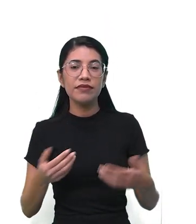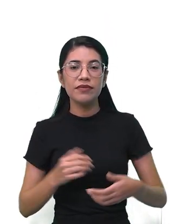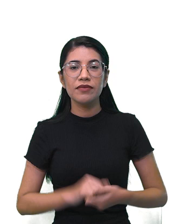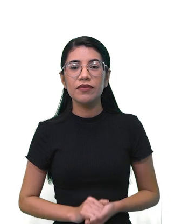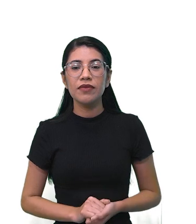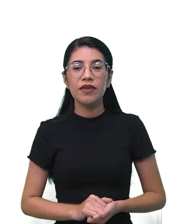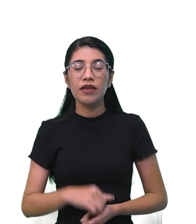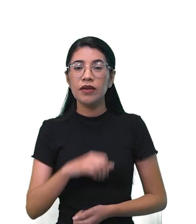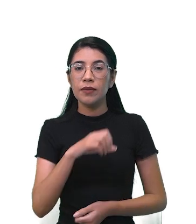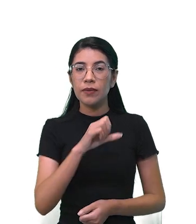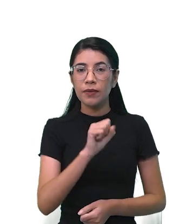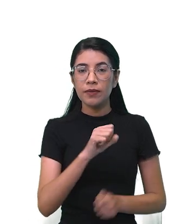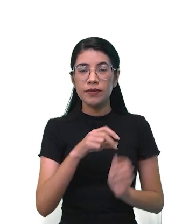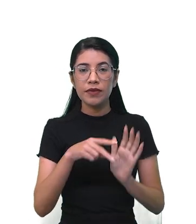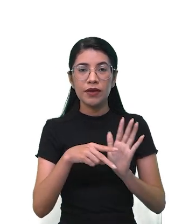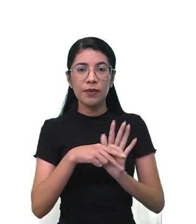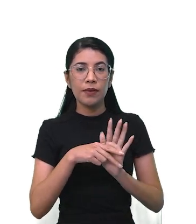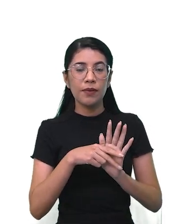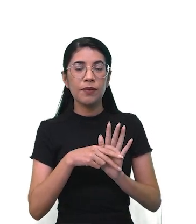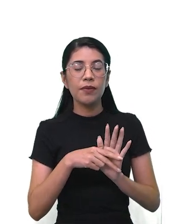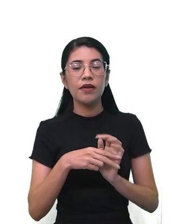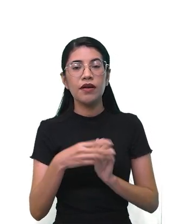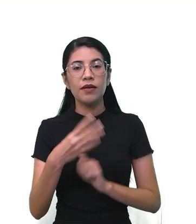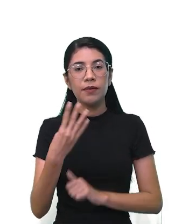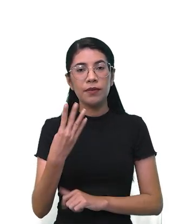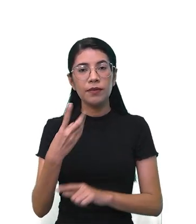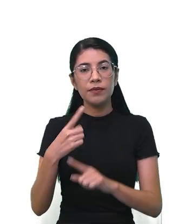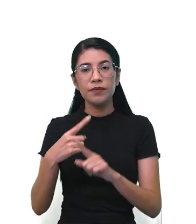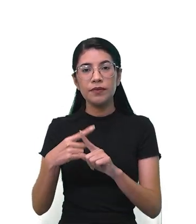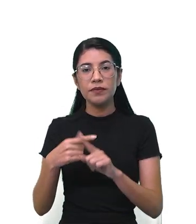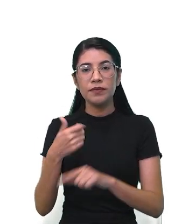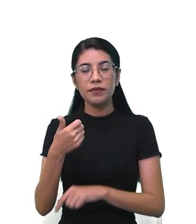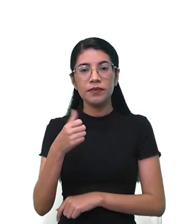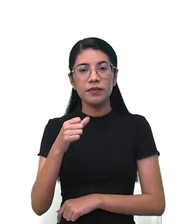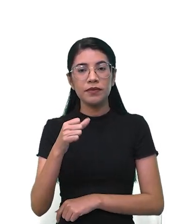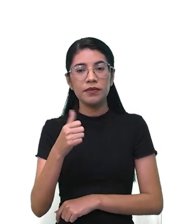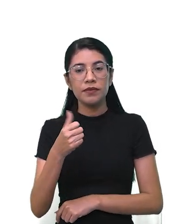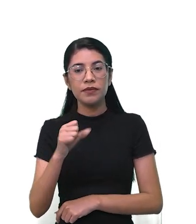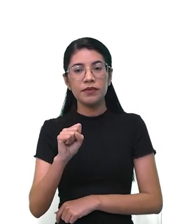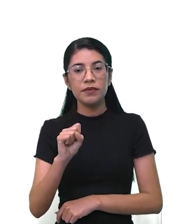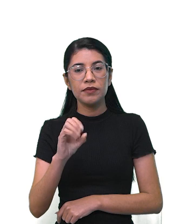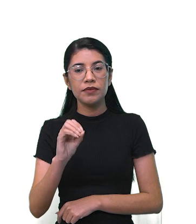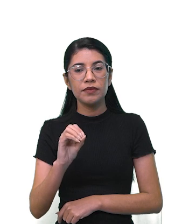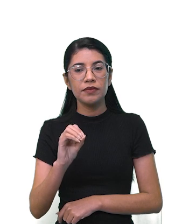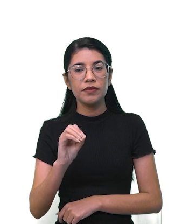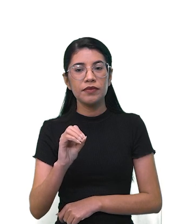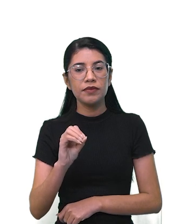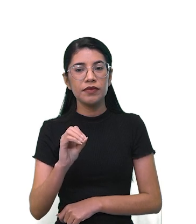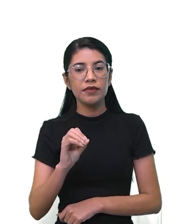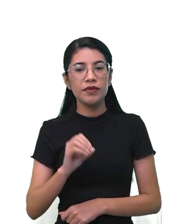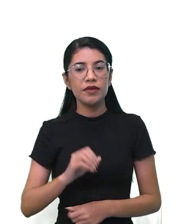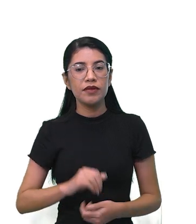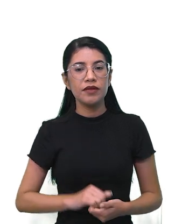Então, S é igual a 4 vezes 80.